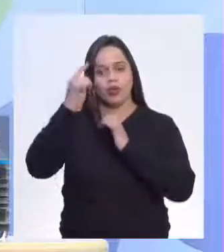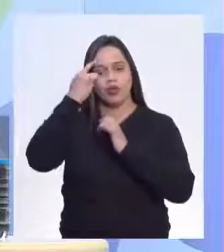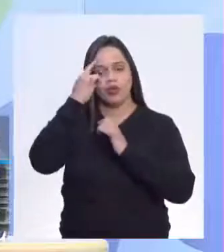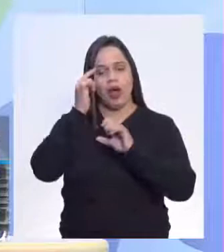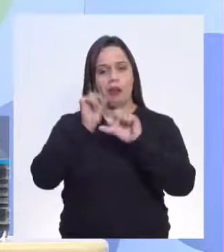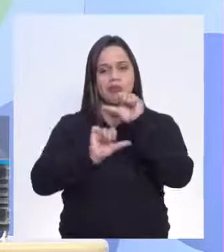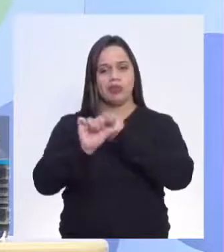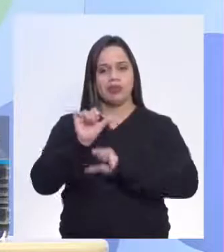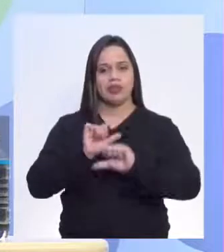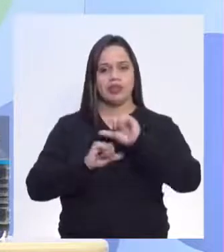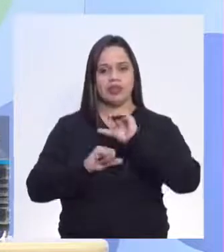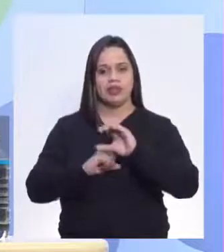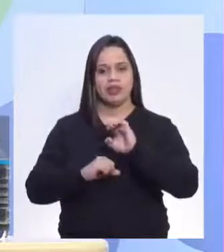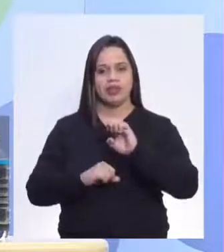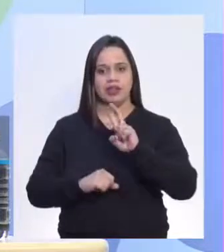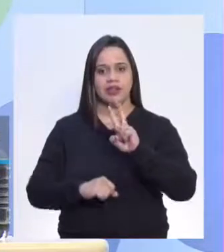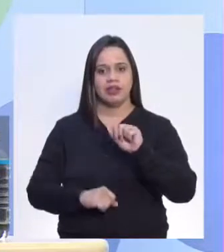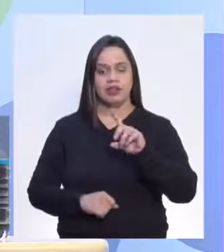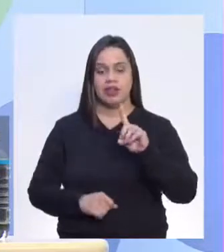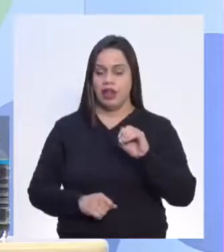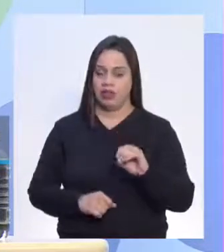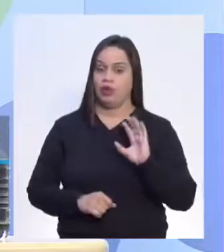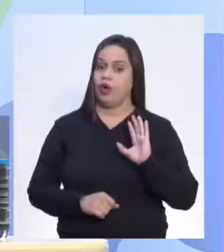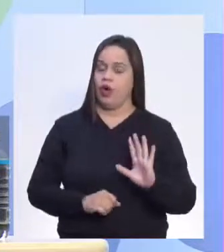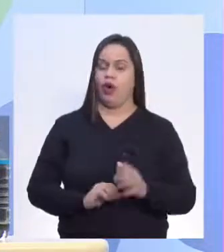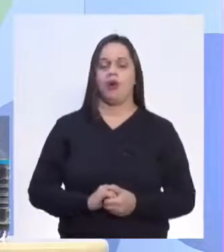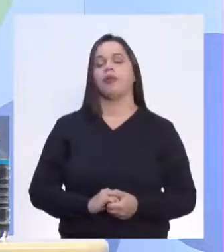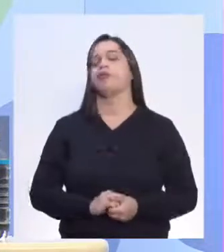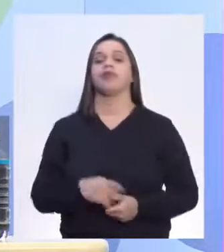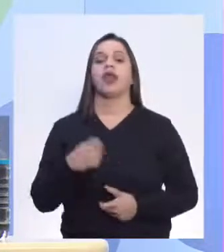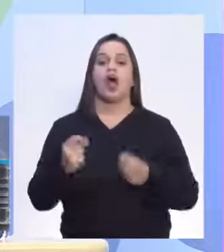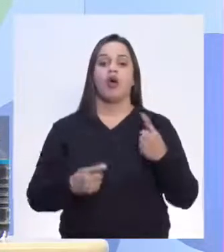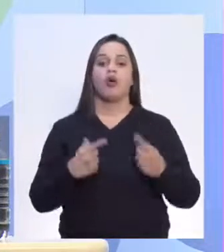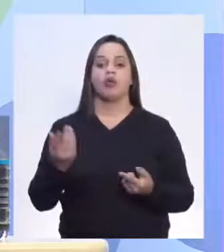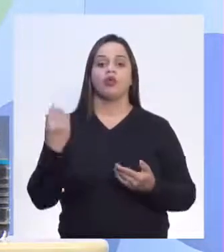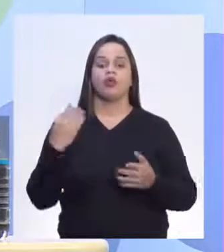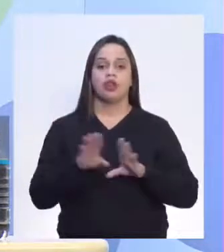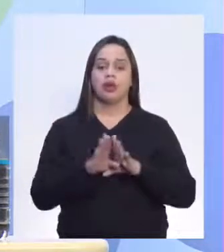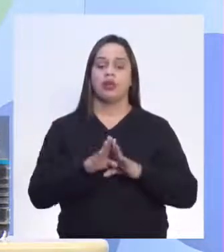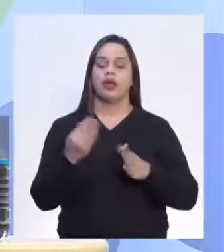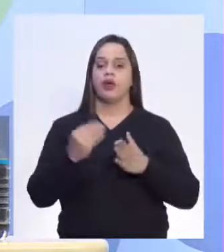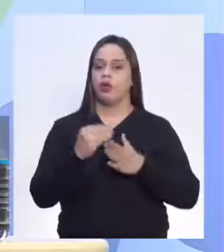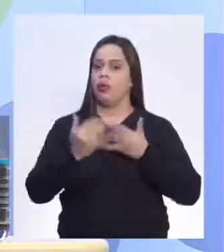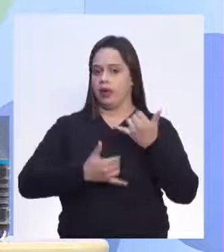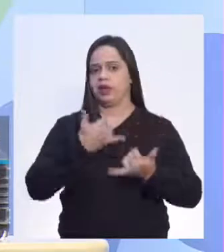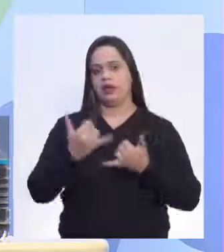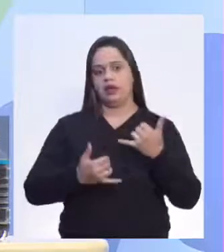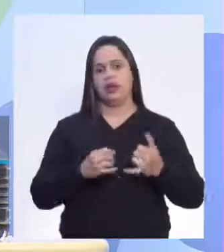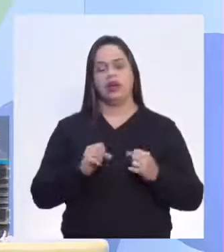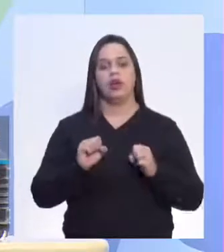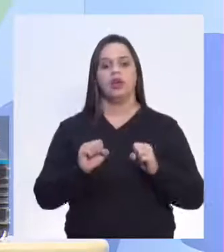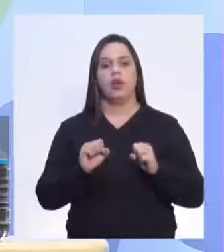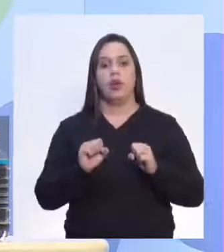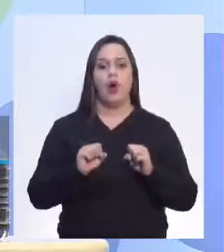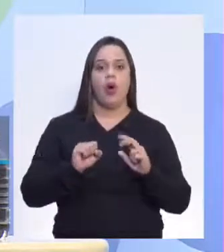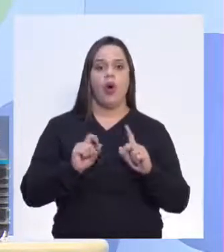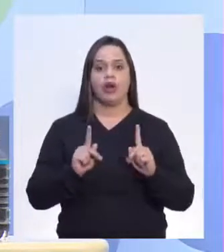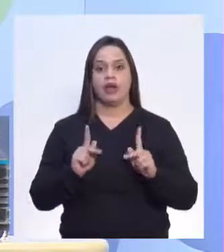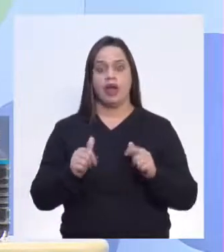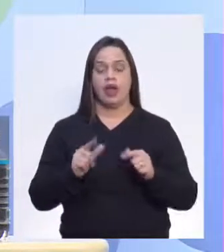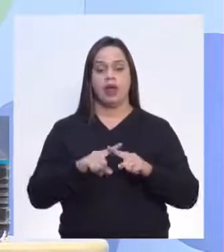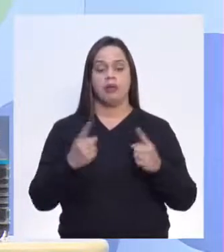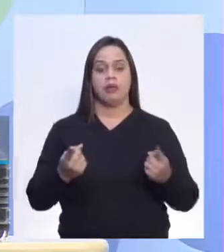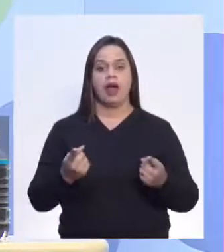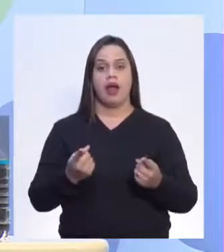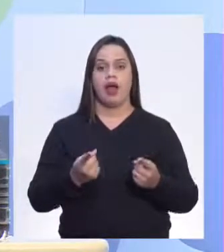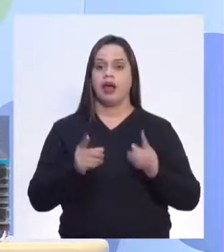importante para a gente destacar aí. Alguns até acho que colocaram isso na brincadeira, eu até entendi na brincadeira isso,